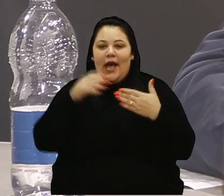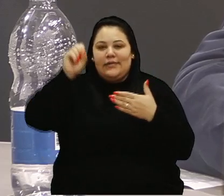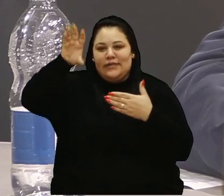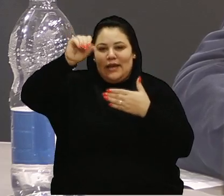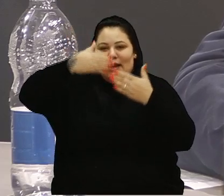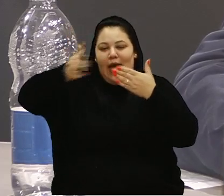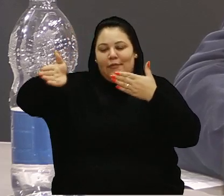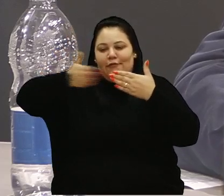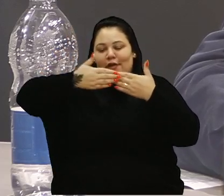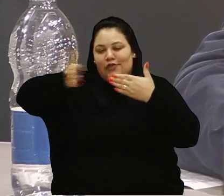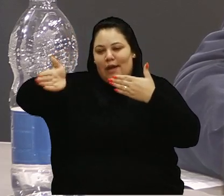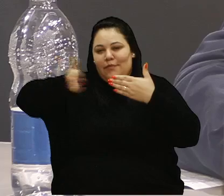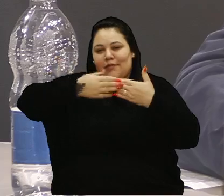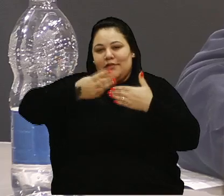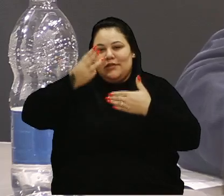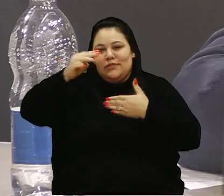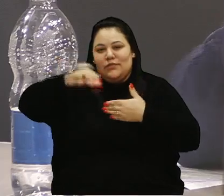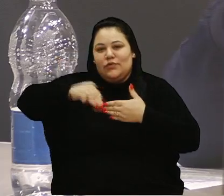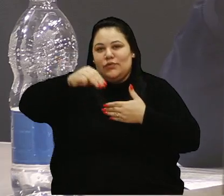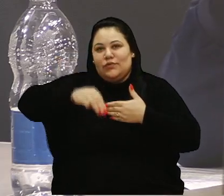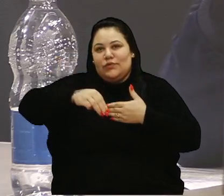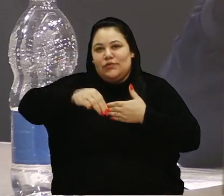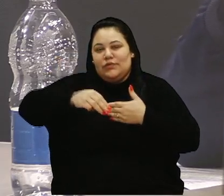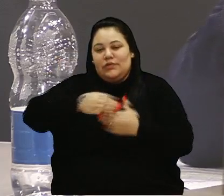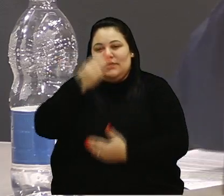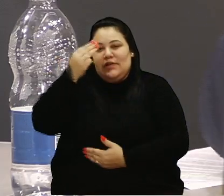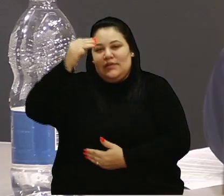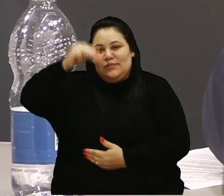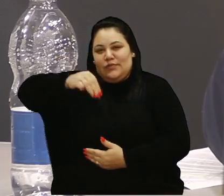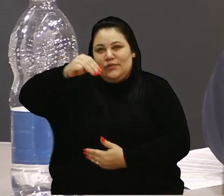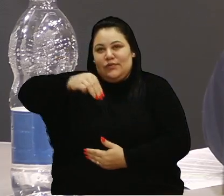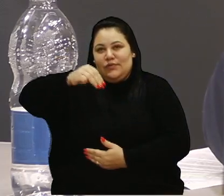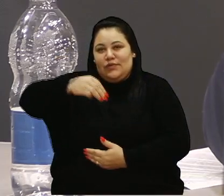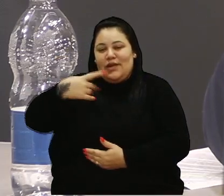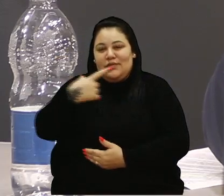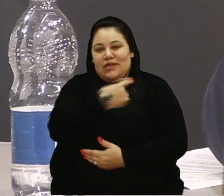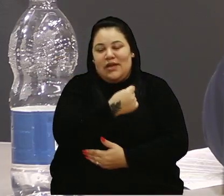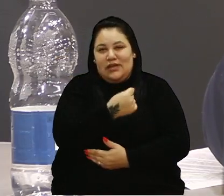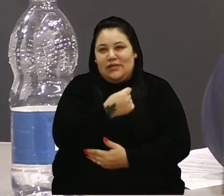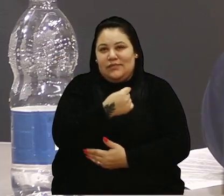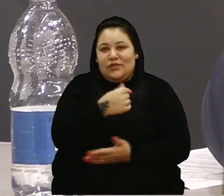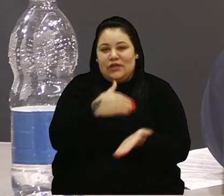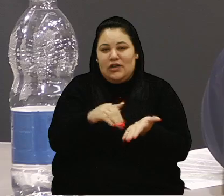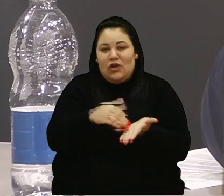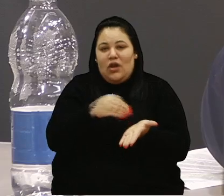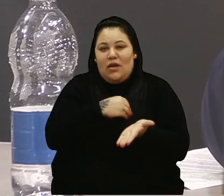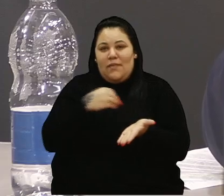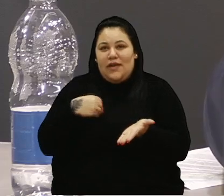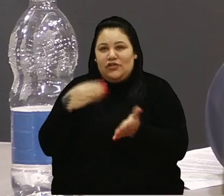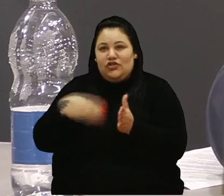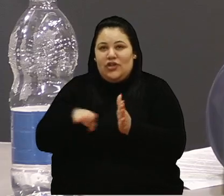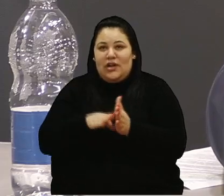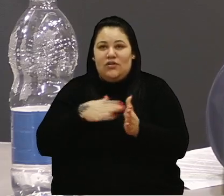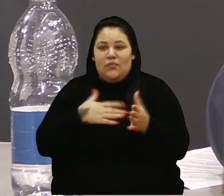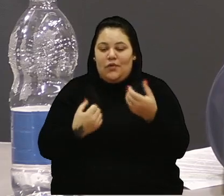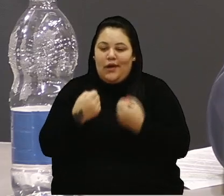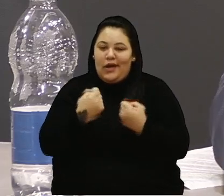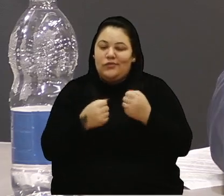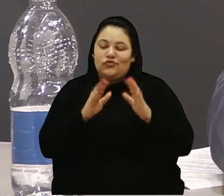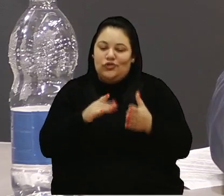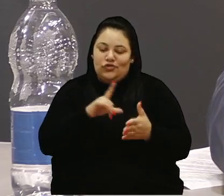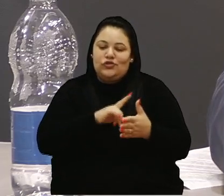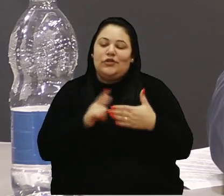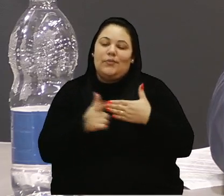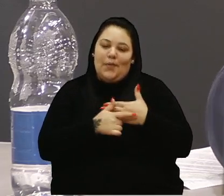sinaleira, por 3 minutos de eu sair do consultório da doutora e chegar no meu carro tinha